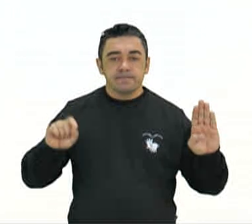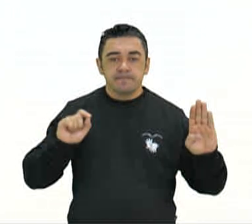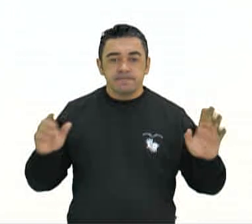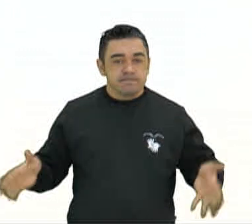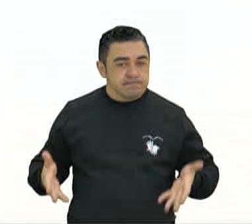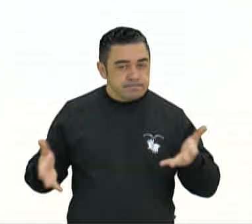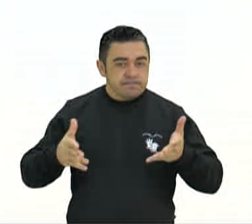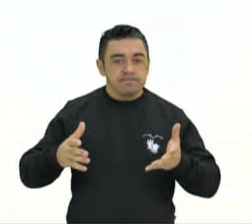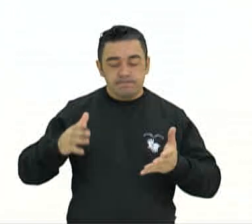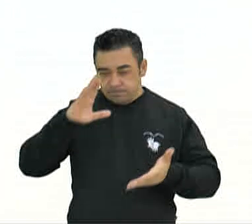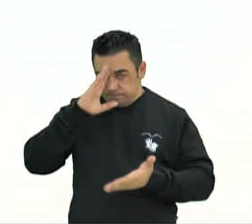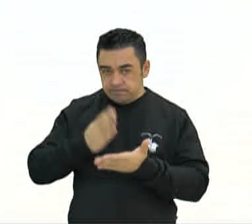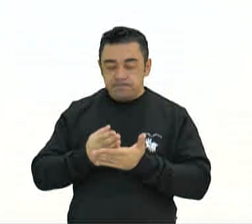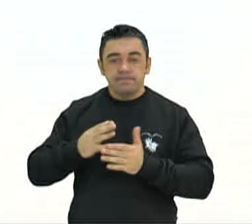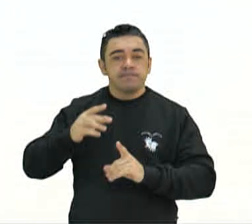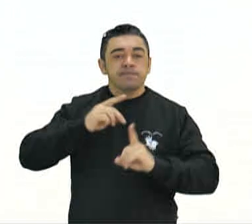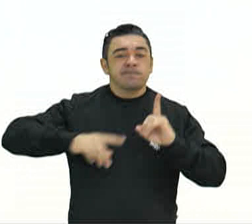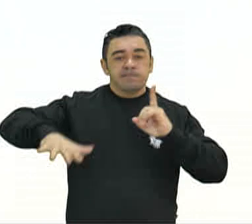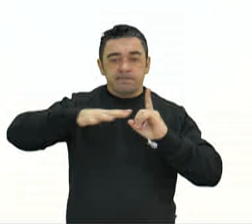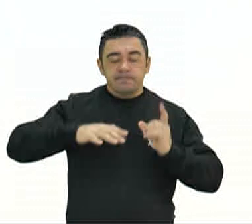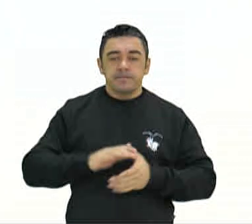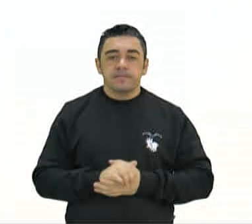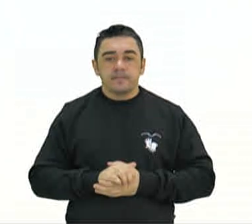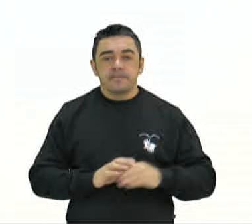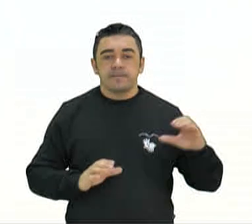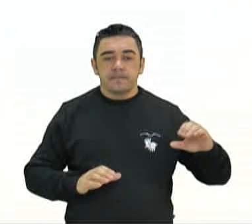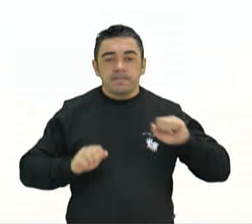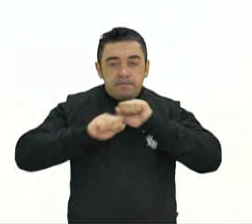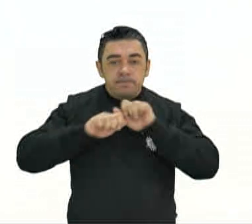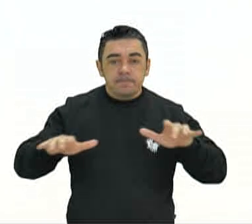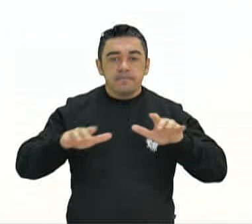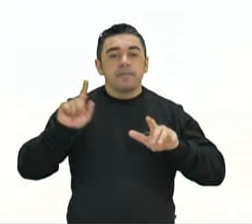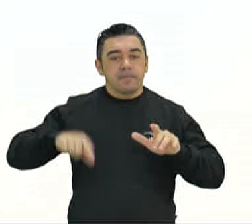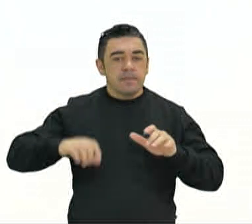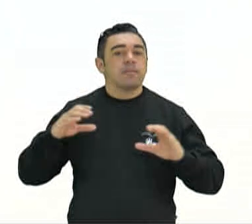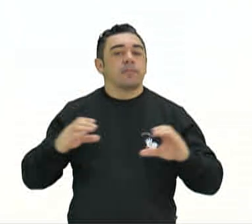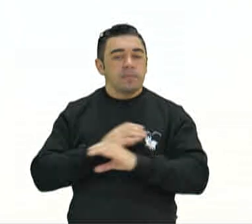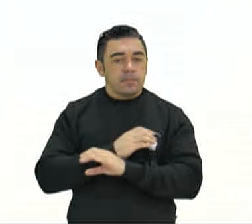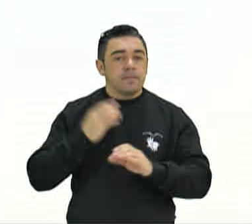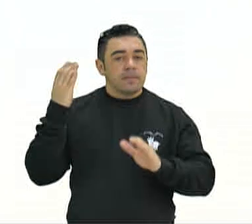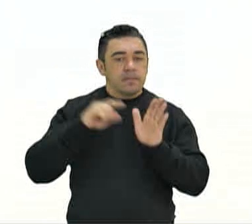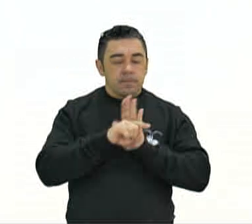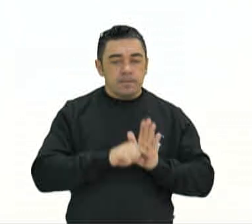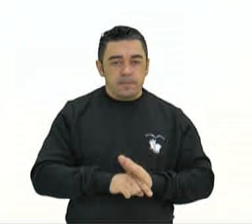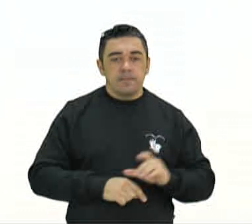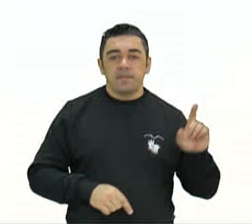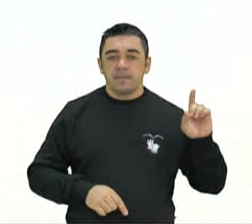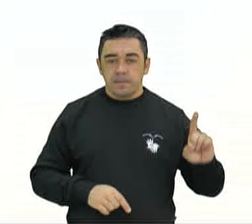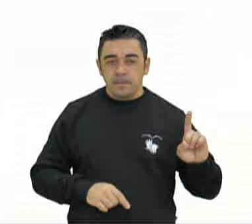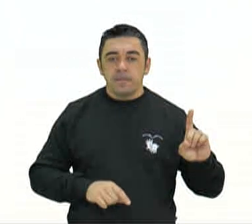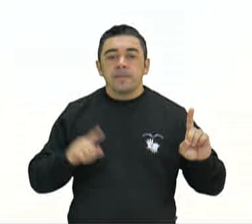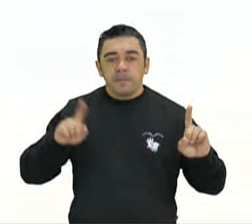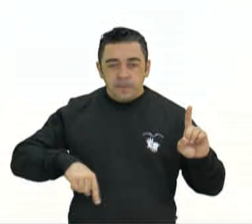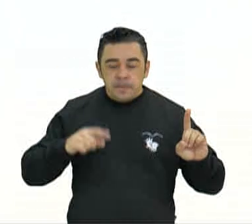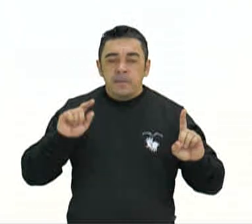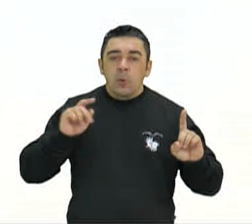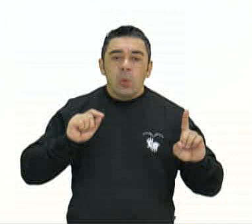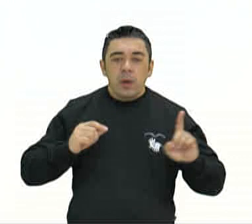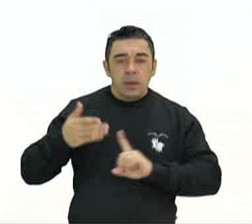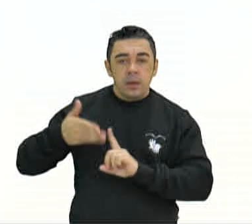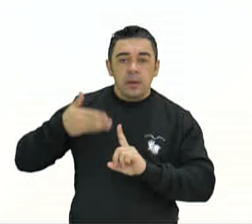crendices populares. Letra C. Propagação das conclusões científicas. Letra D. Reiteração dos